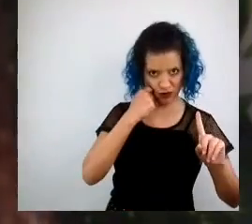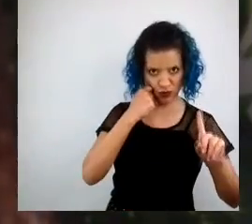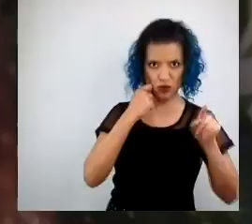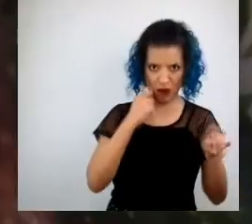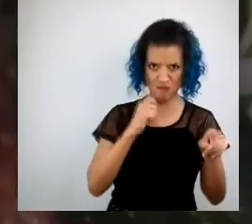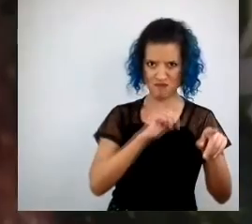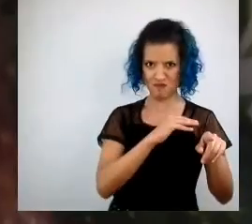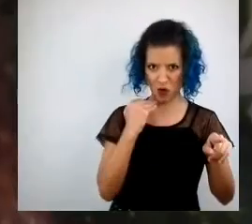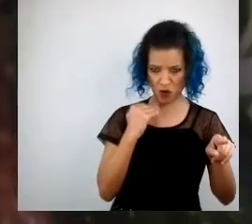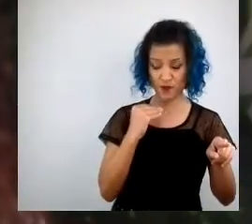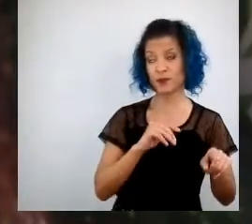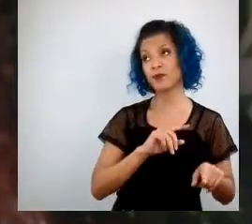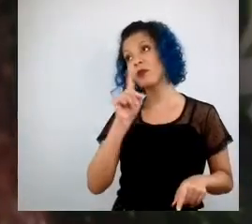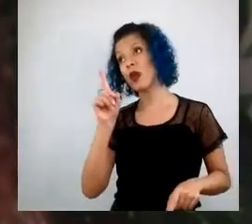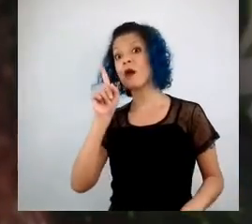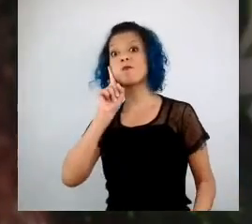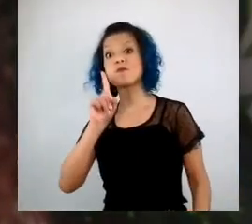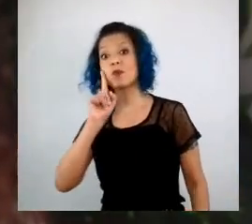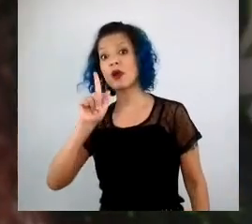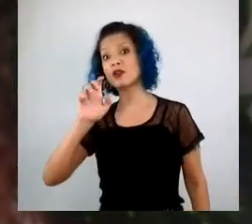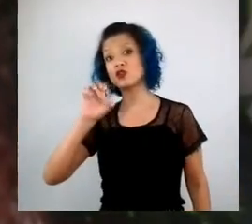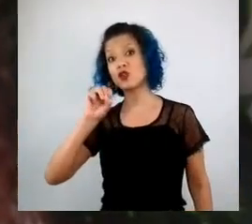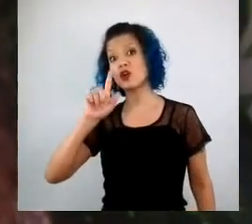colateral, né, do racismo estrutural.